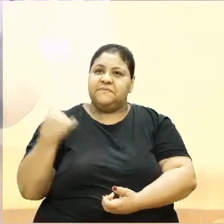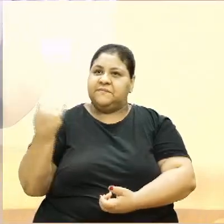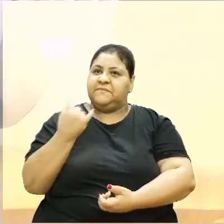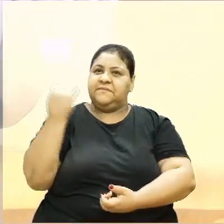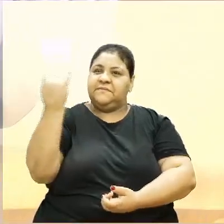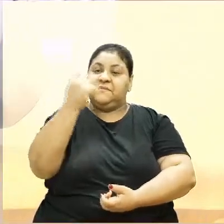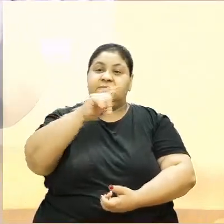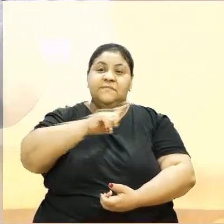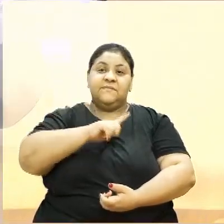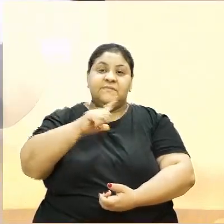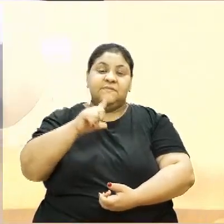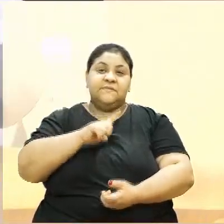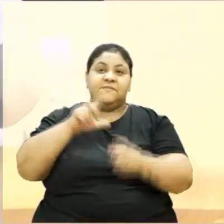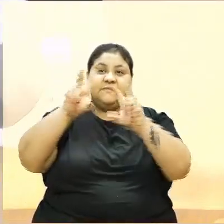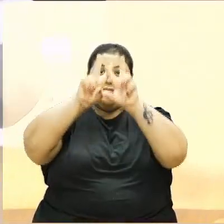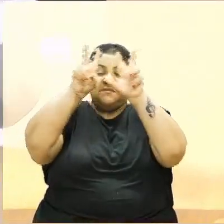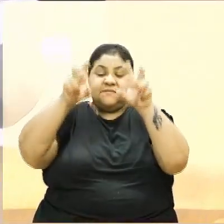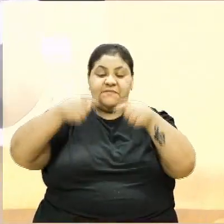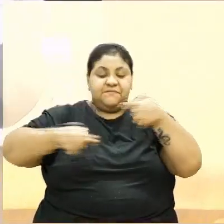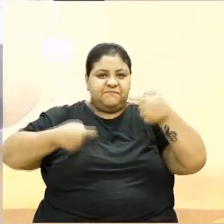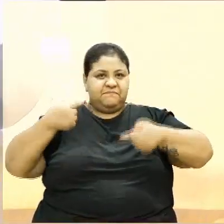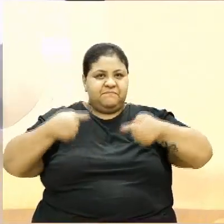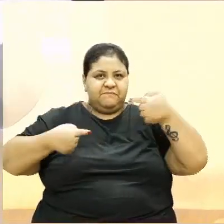Importante tema para a gente discutir também